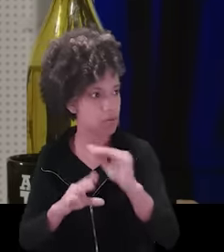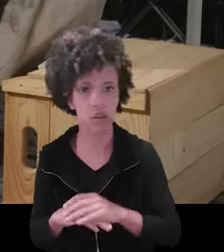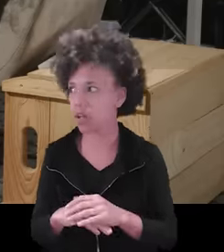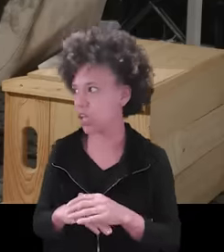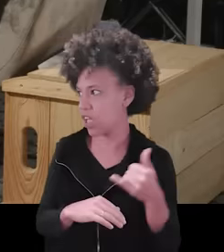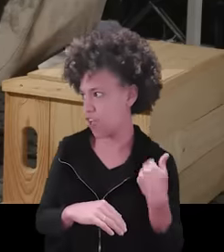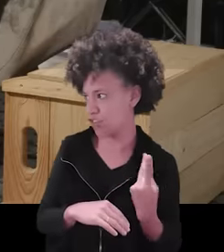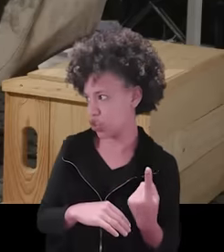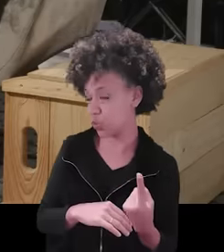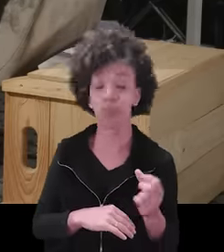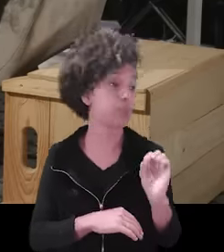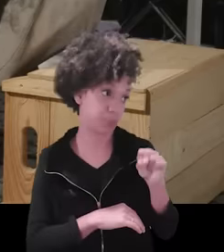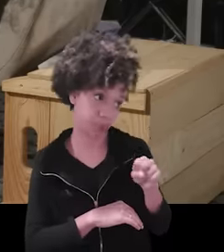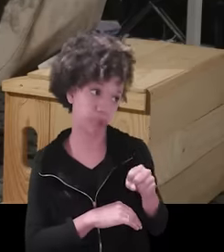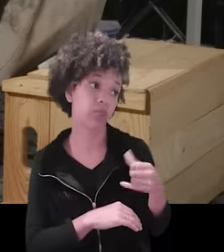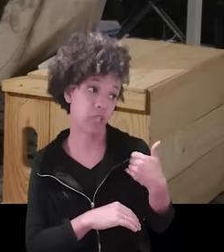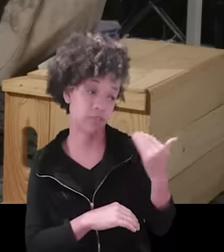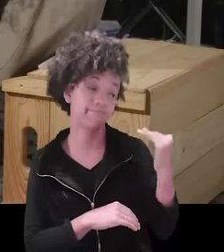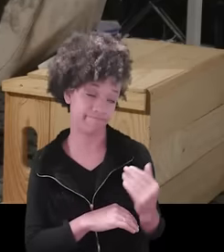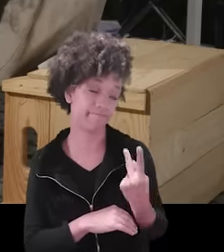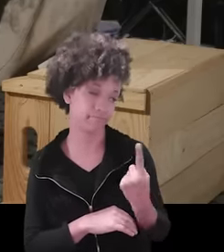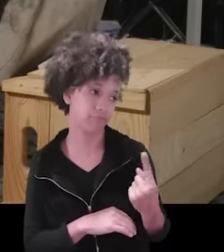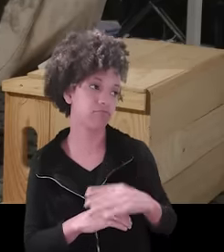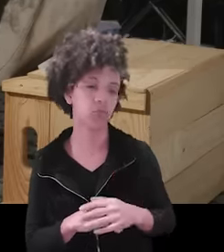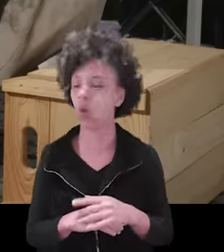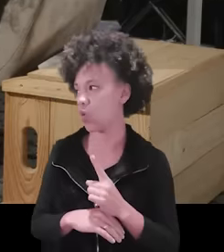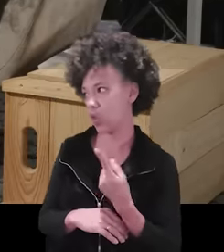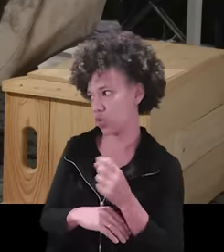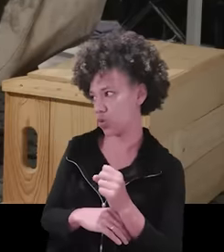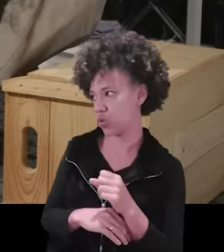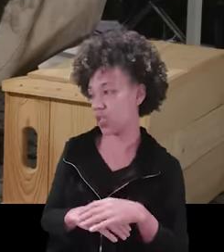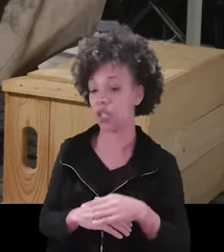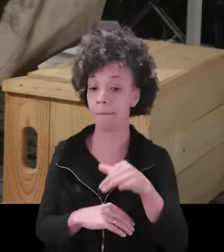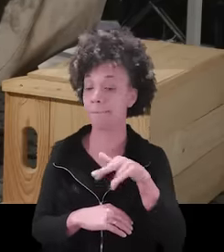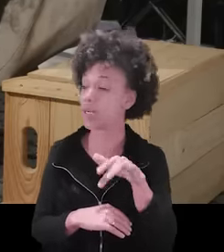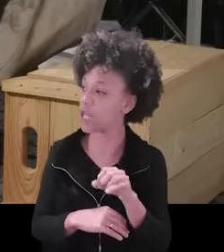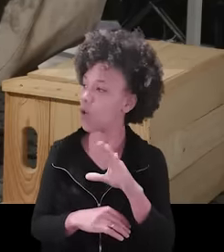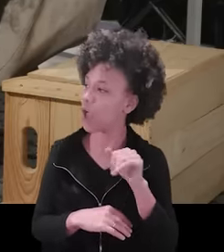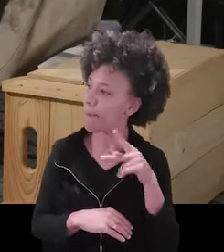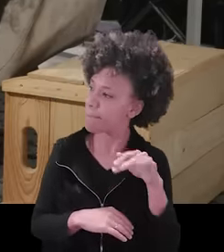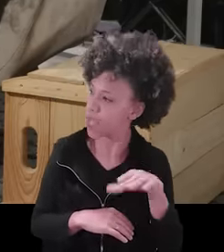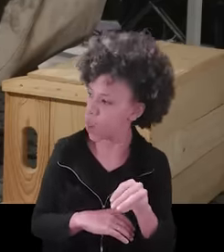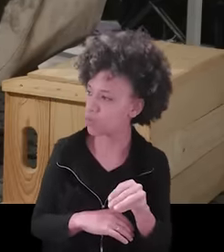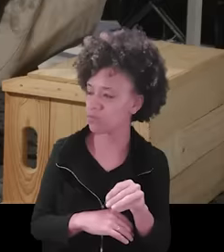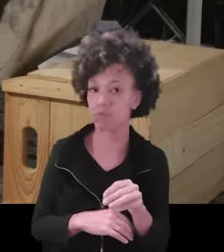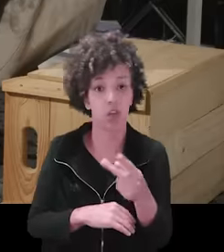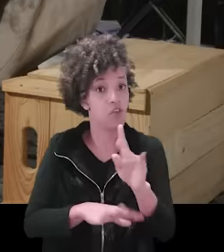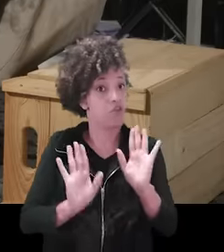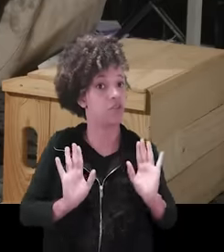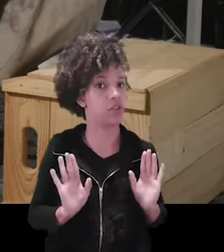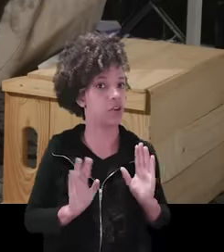site menor de idade 21 é essas é não é então Marcelo Camelo estaria lá